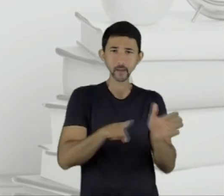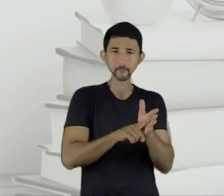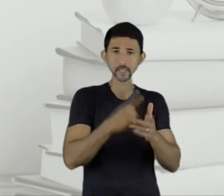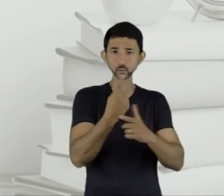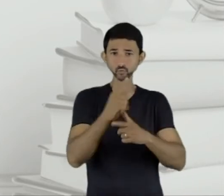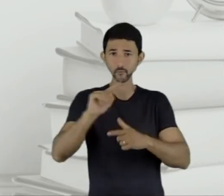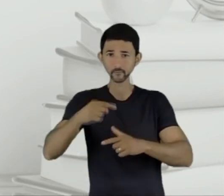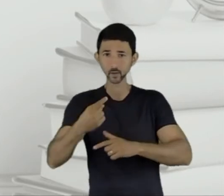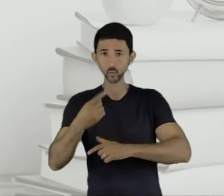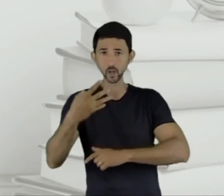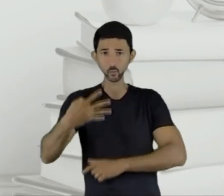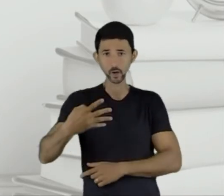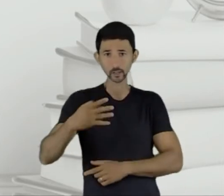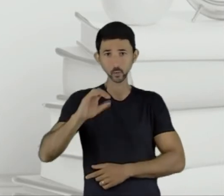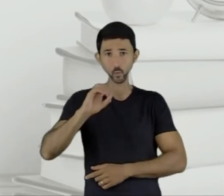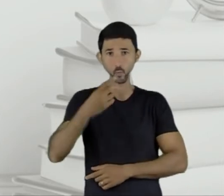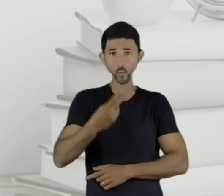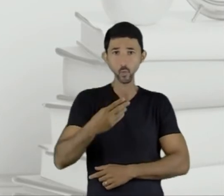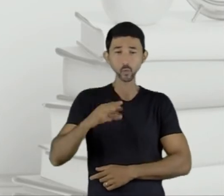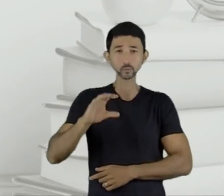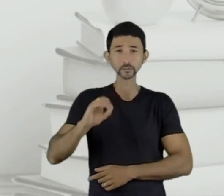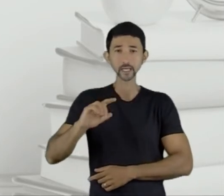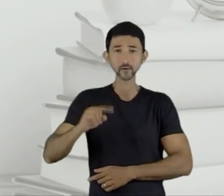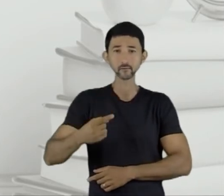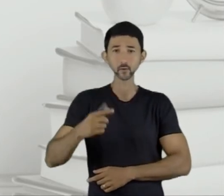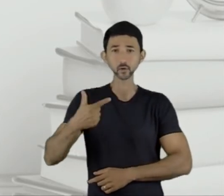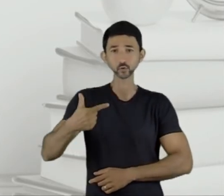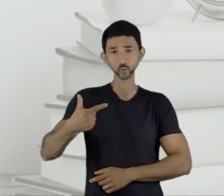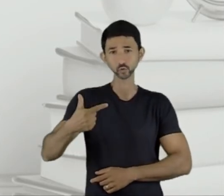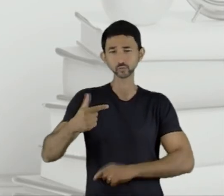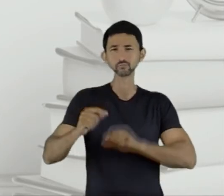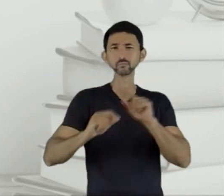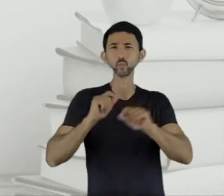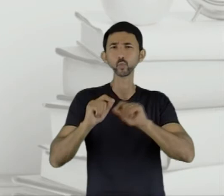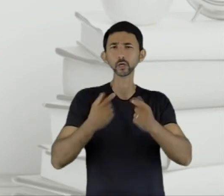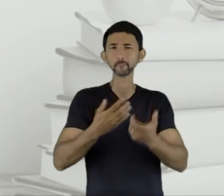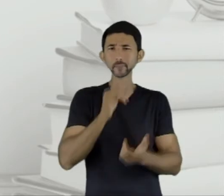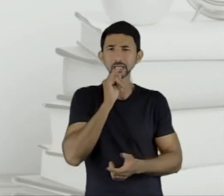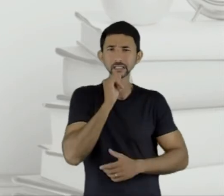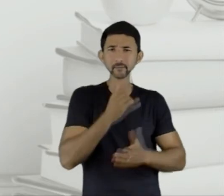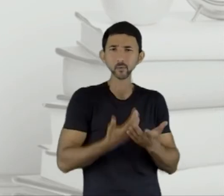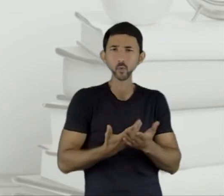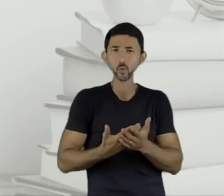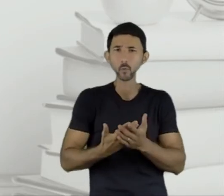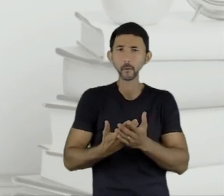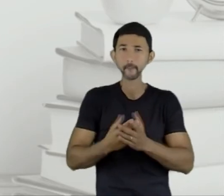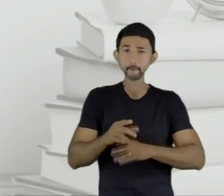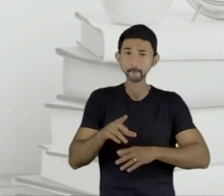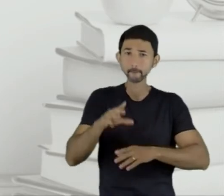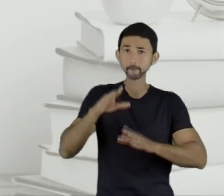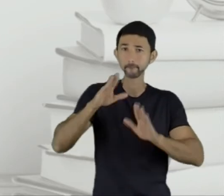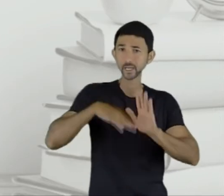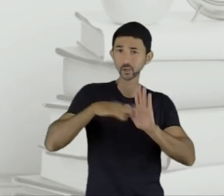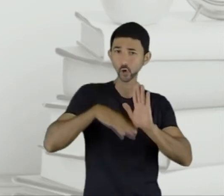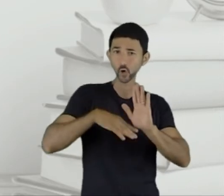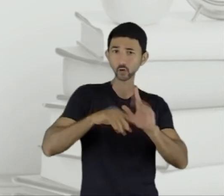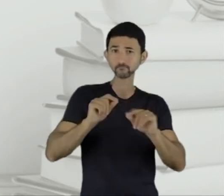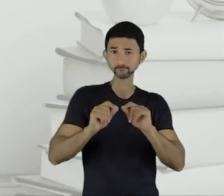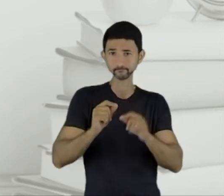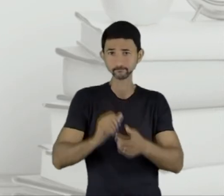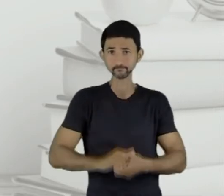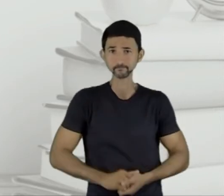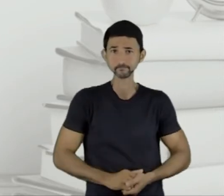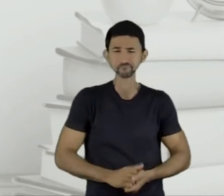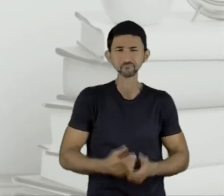ou menos 0,2? Então, será maior aquele que possuir o menor módulo,